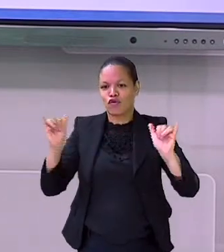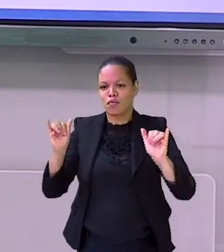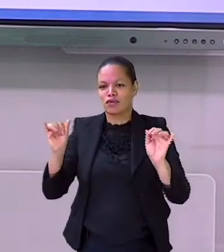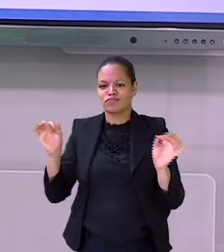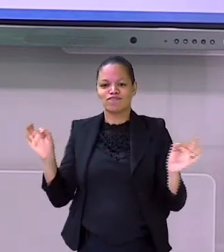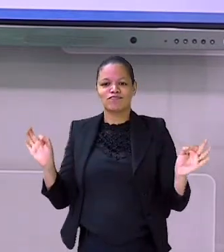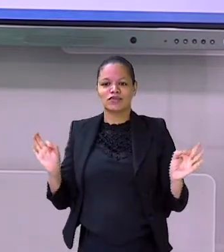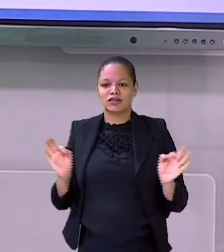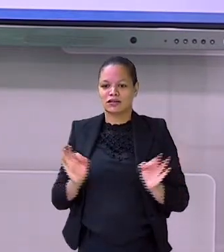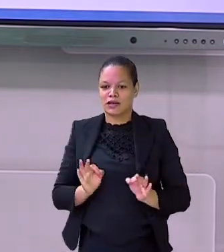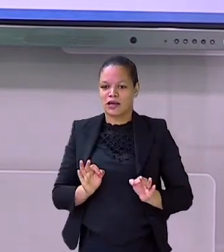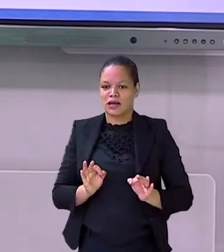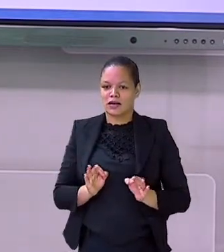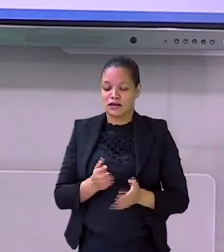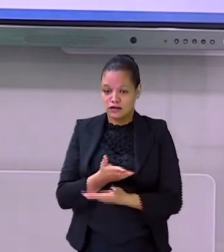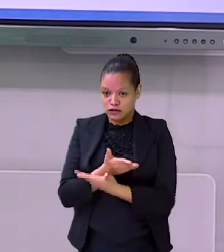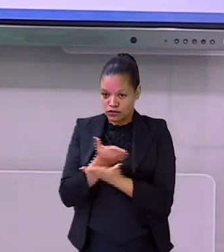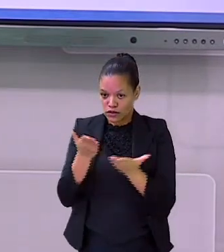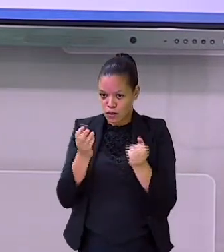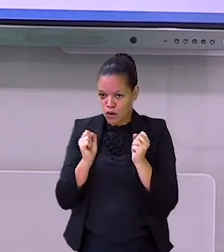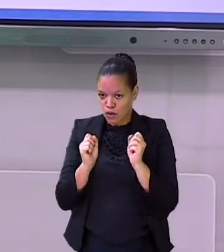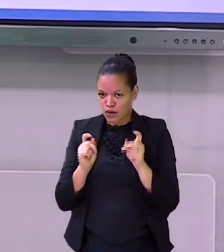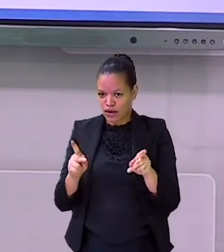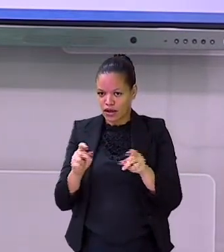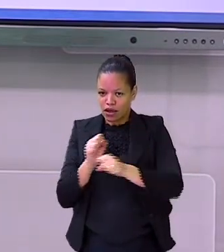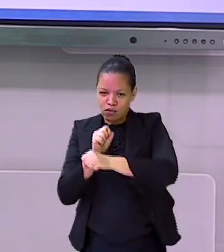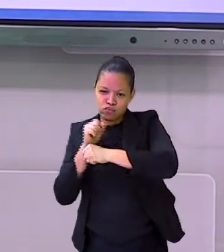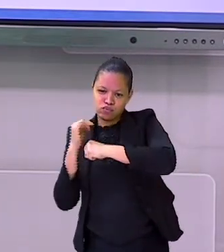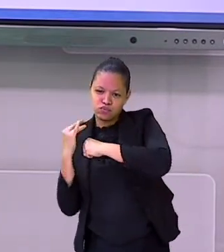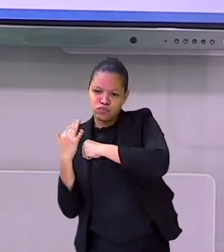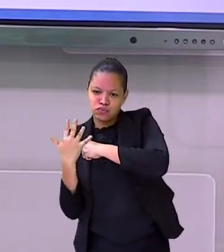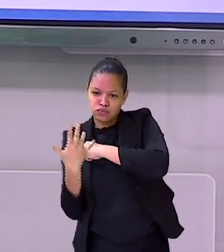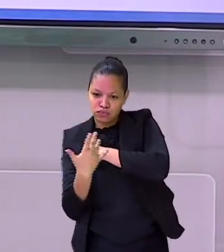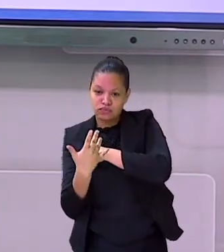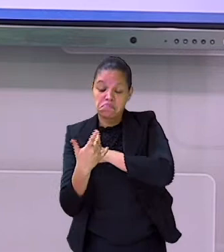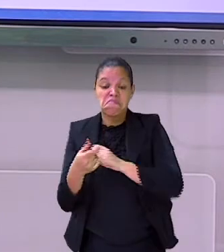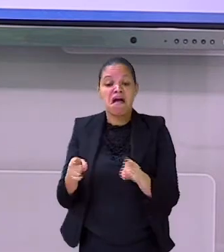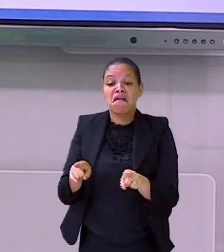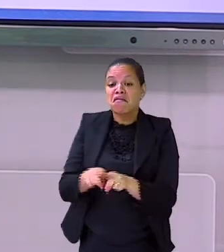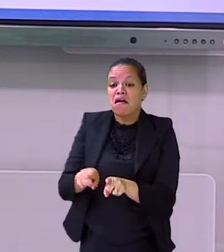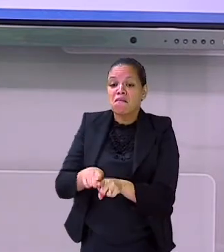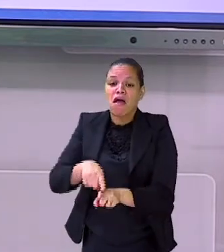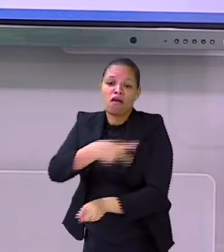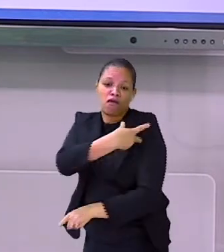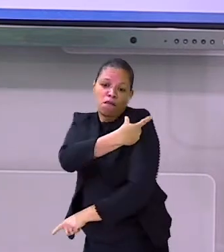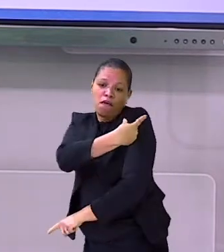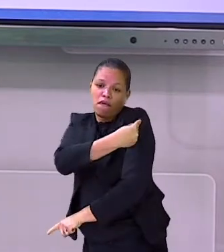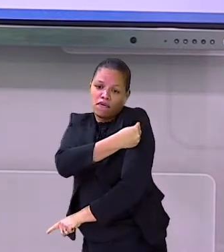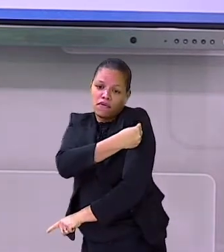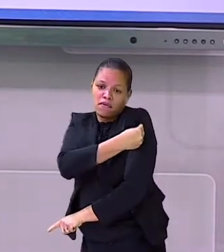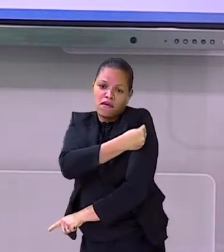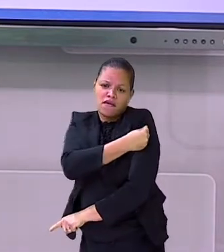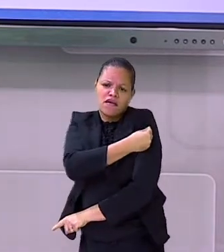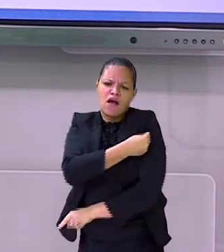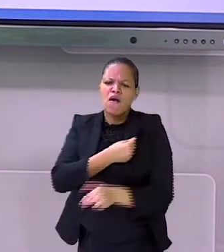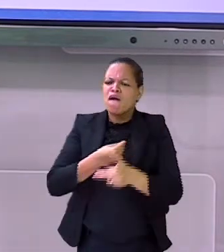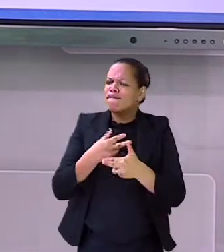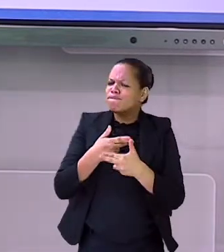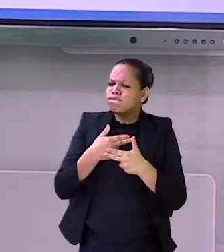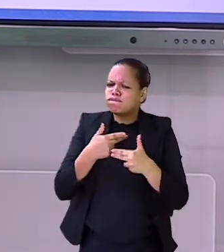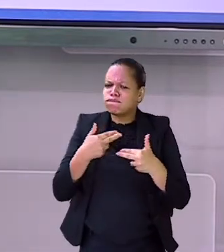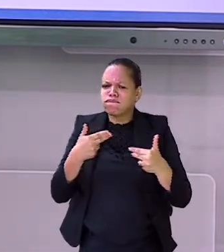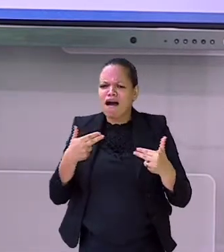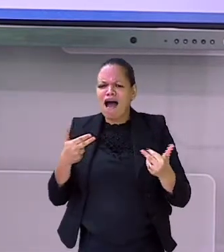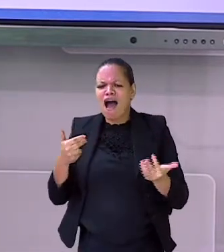né, atualizadas sobre o coronavírus, sobre a vacinação e muito mais. E também